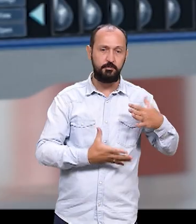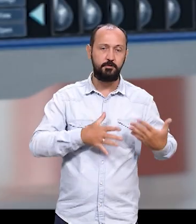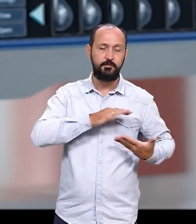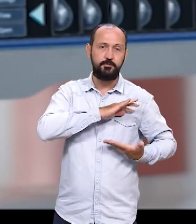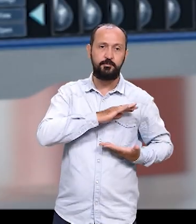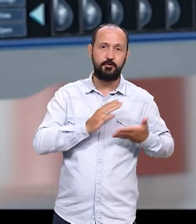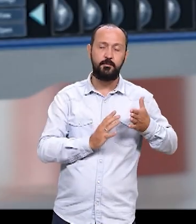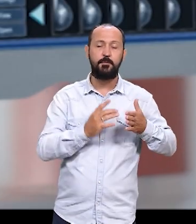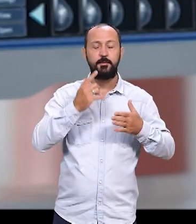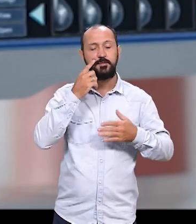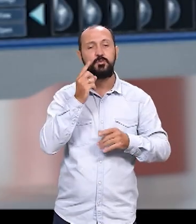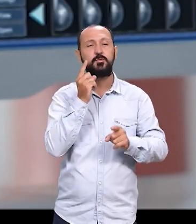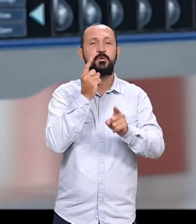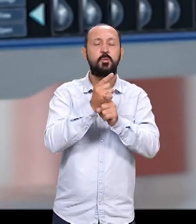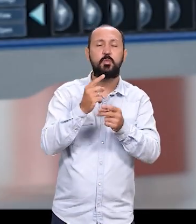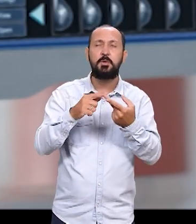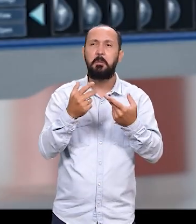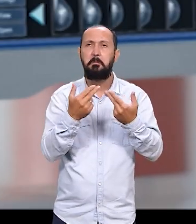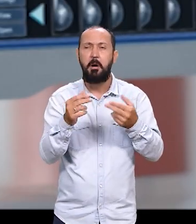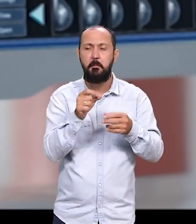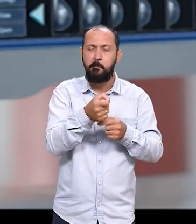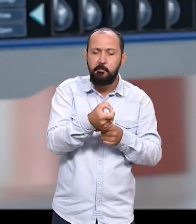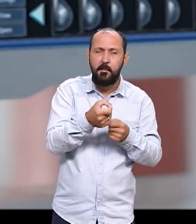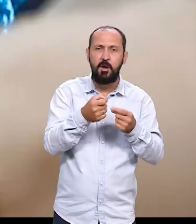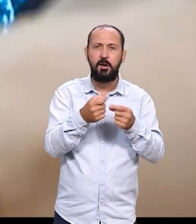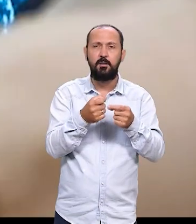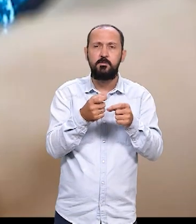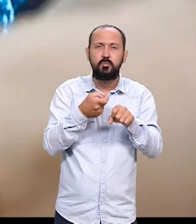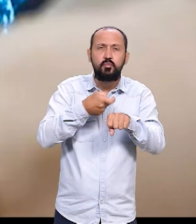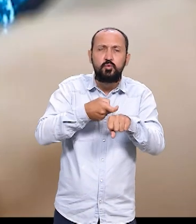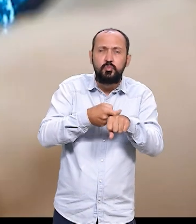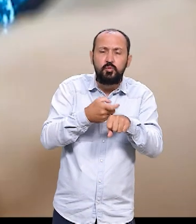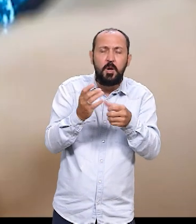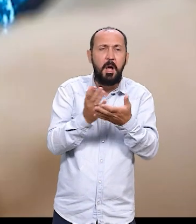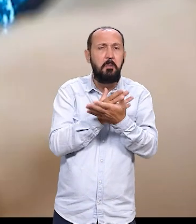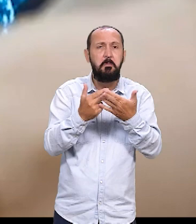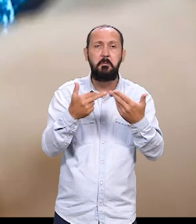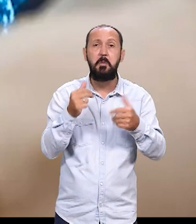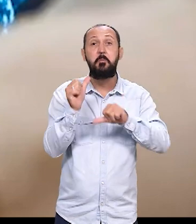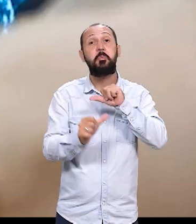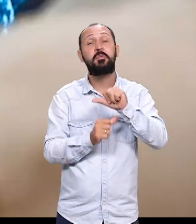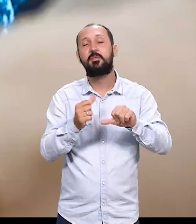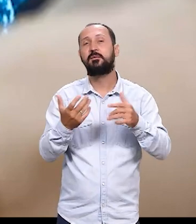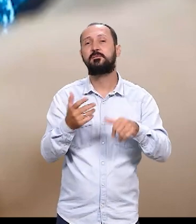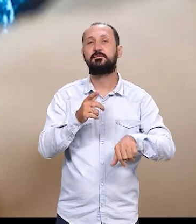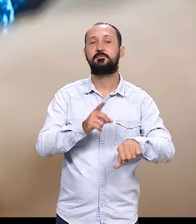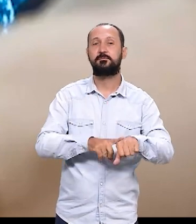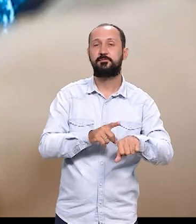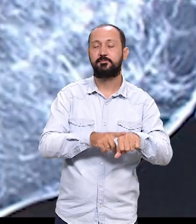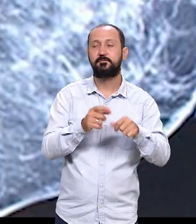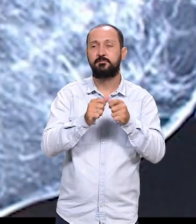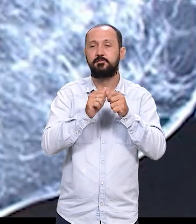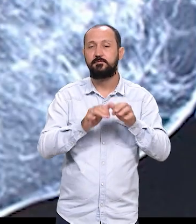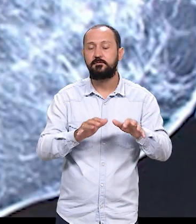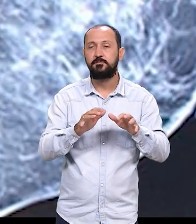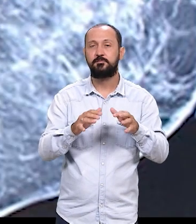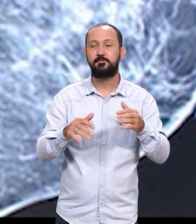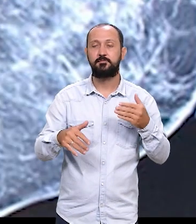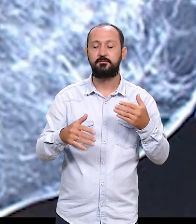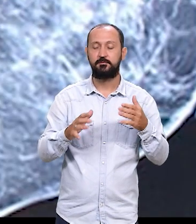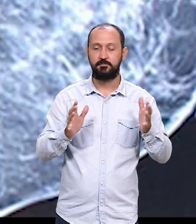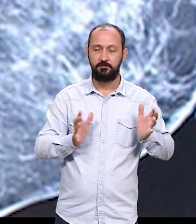mamária no no aparelho de raio X para que a gente possa identificar um nódulo uma microcalcificação alguma